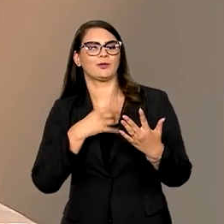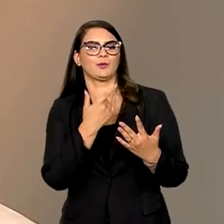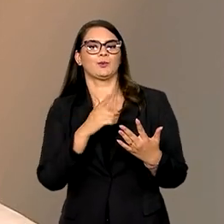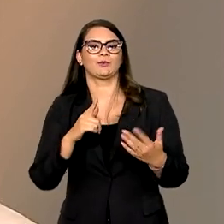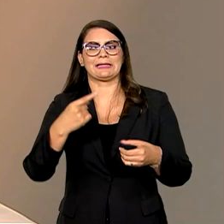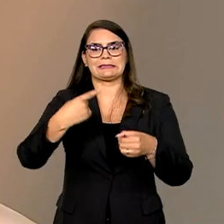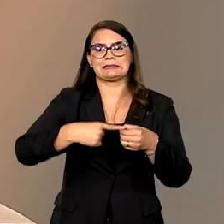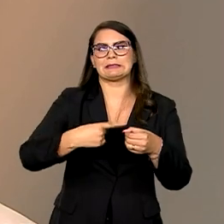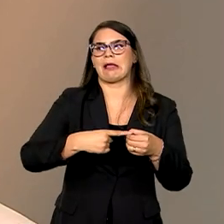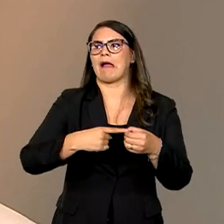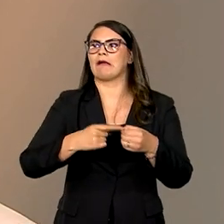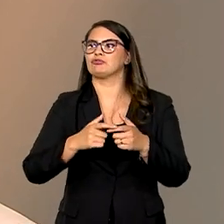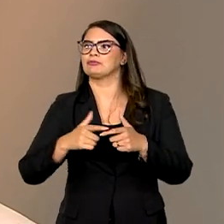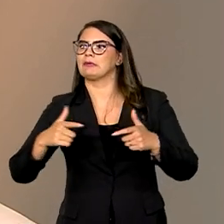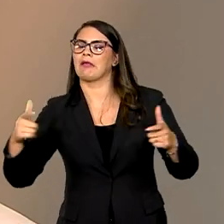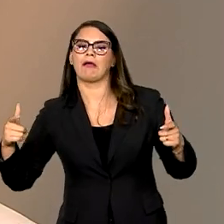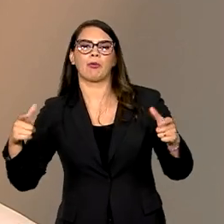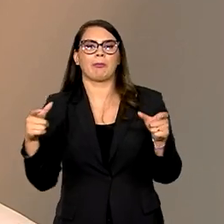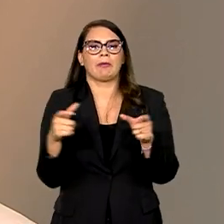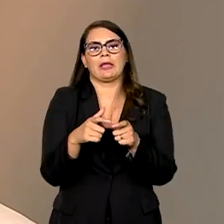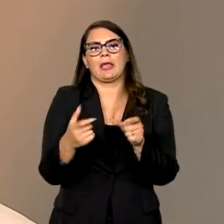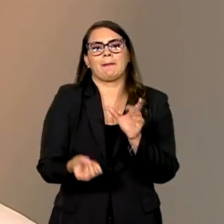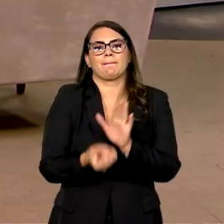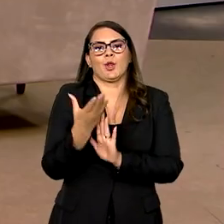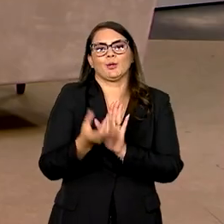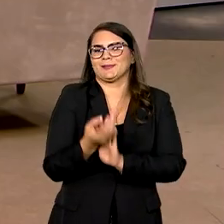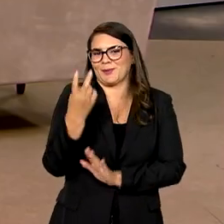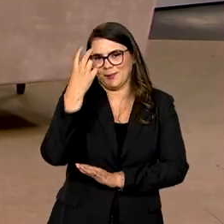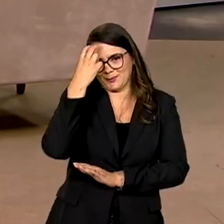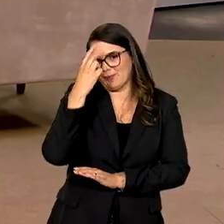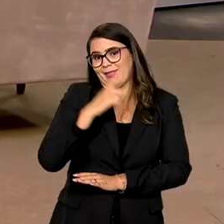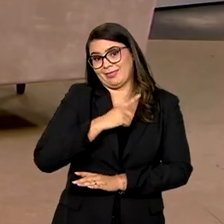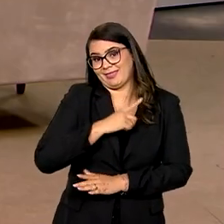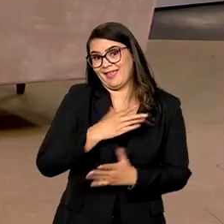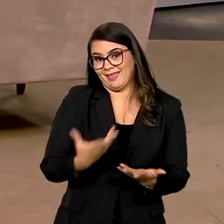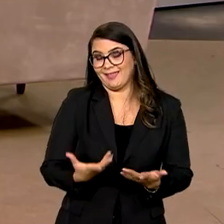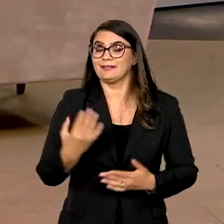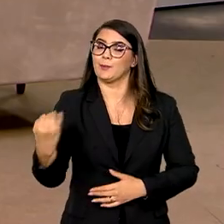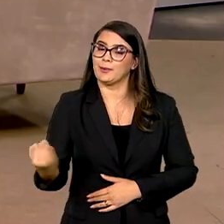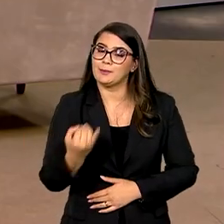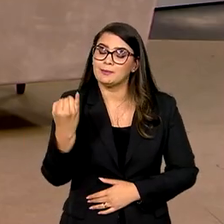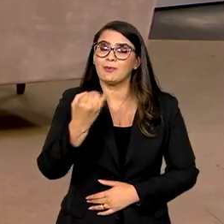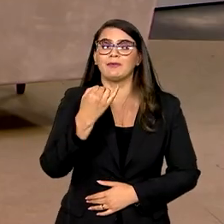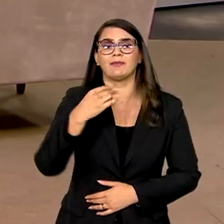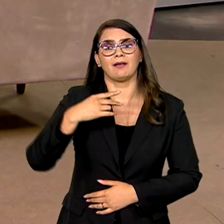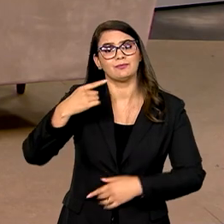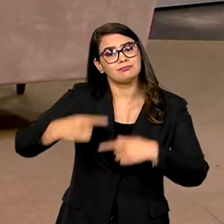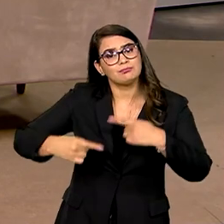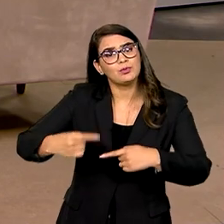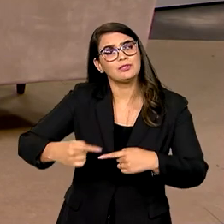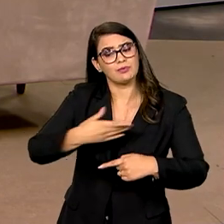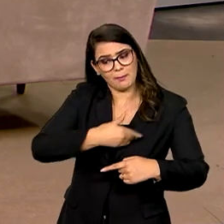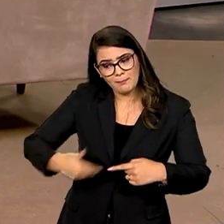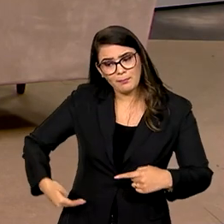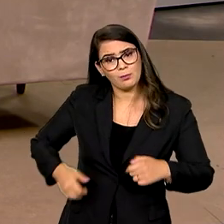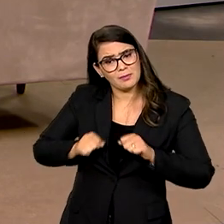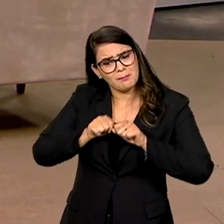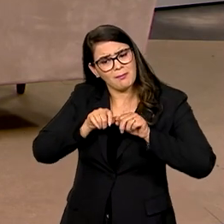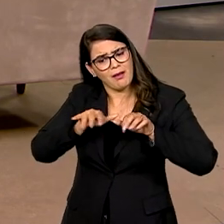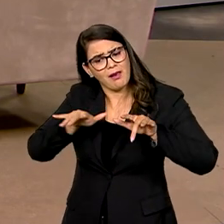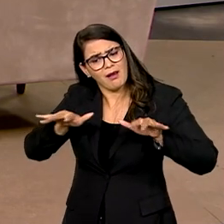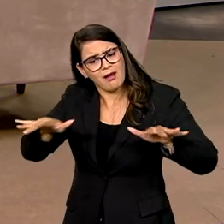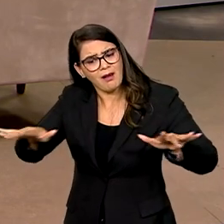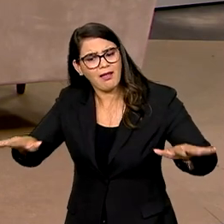cidade, grande ou pequena, onde você não tenha produção cultural. Então, é importante que as políticas públicas cheguem a todos os lugares,